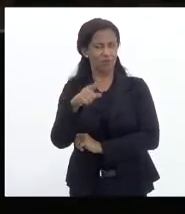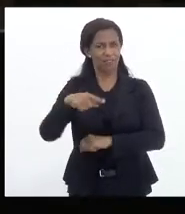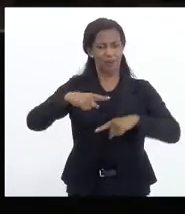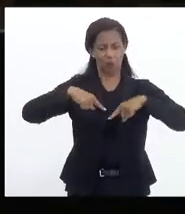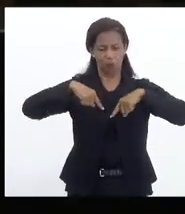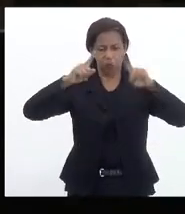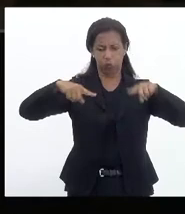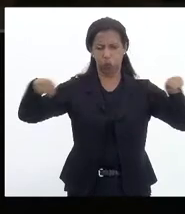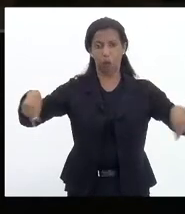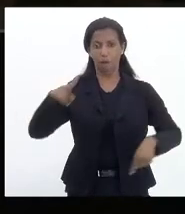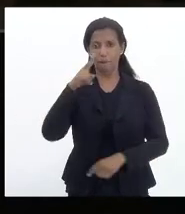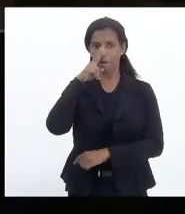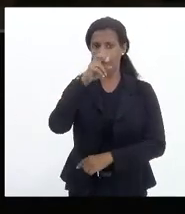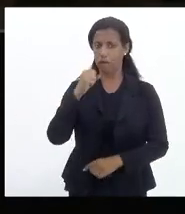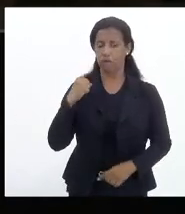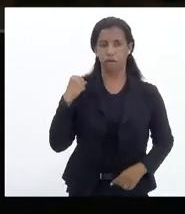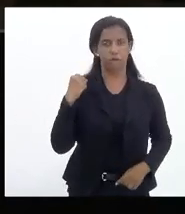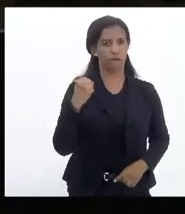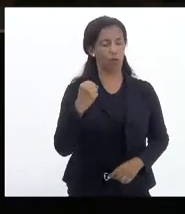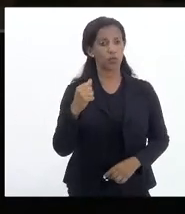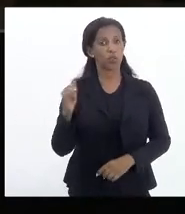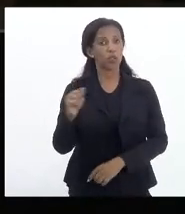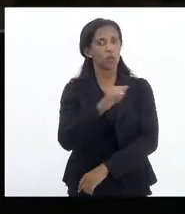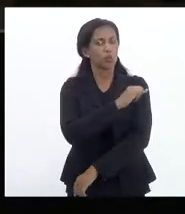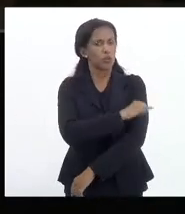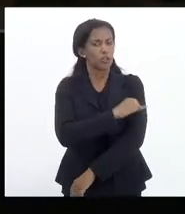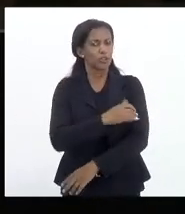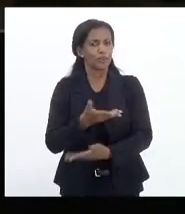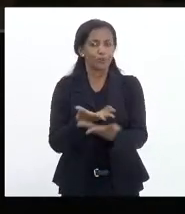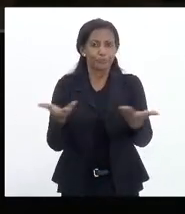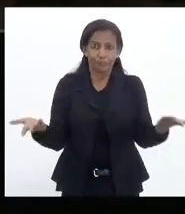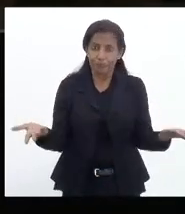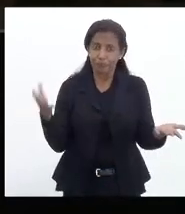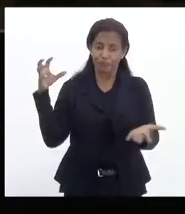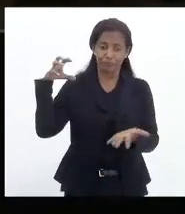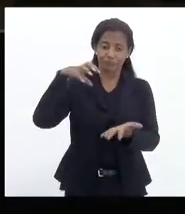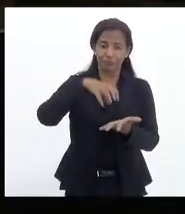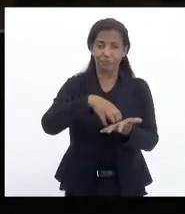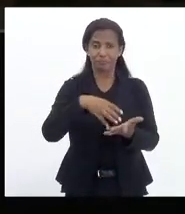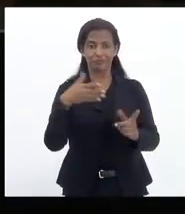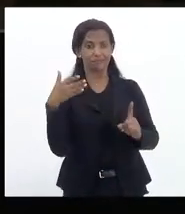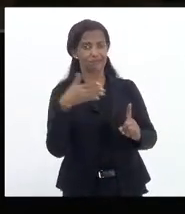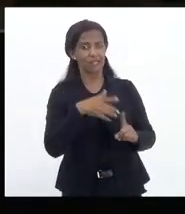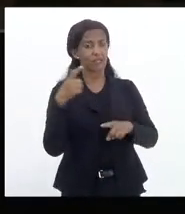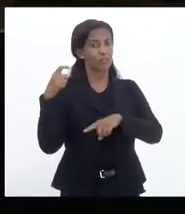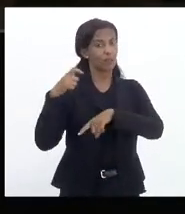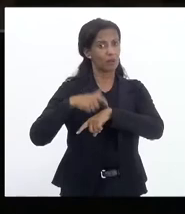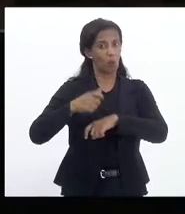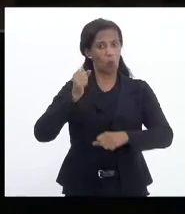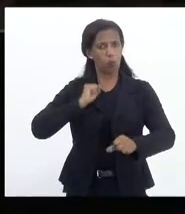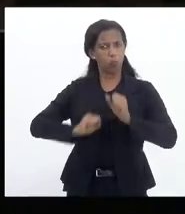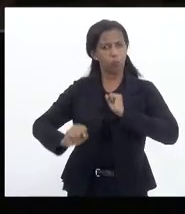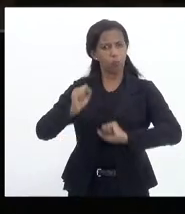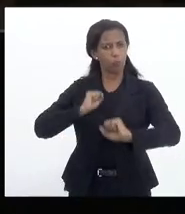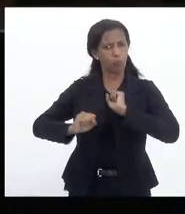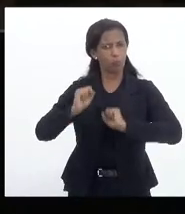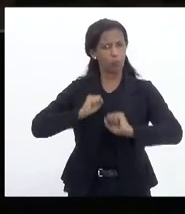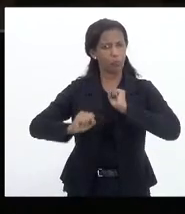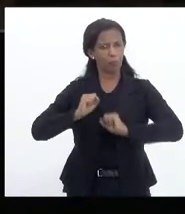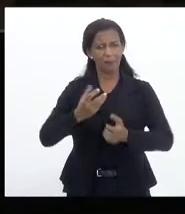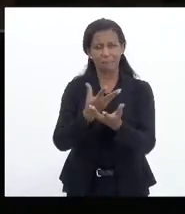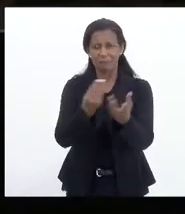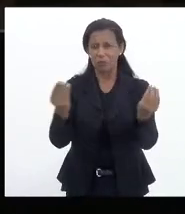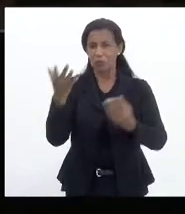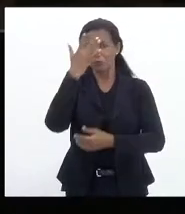variante muito forte é de que o Rio de Janeiro tá aí nesse epicentro e estamos vivendo um momento é de angústia por